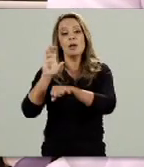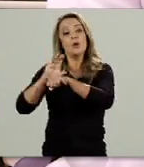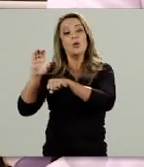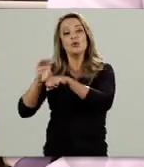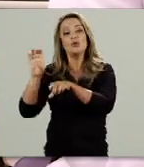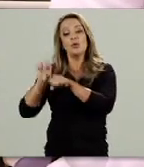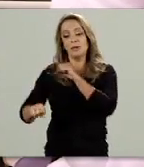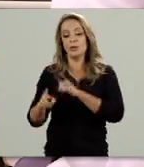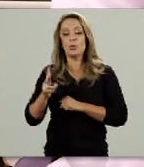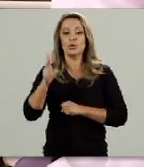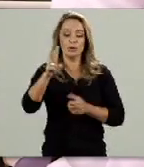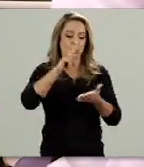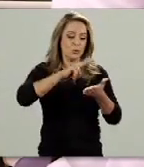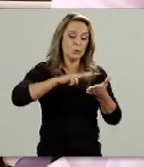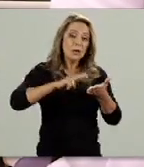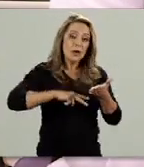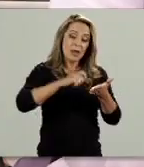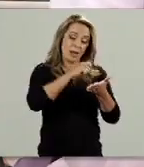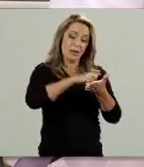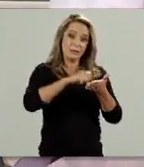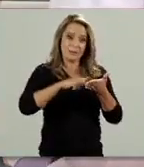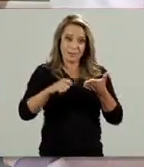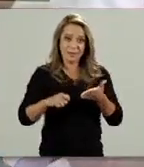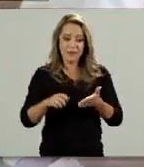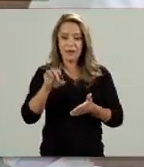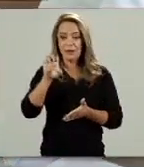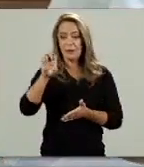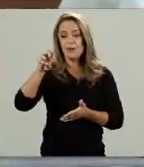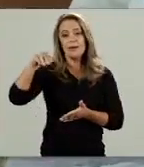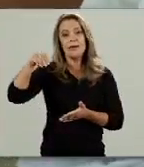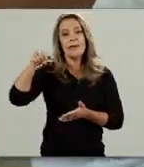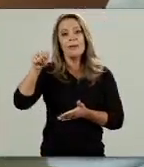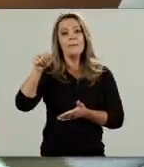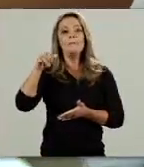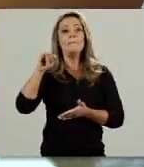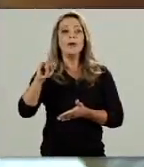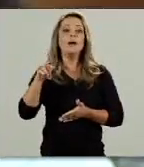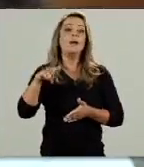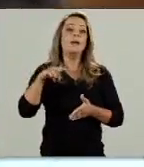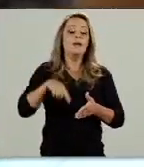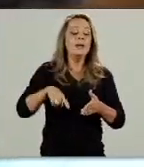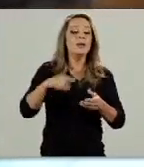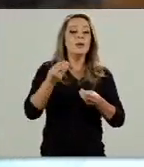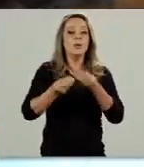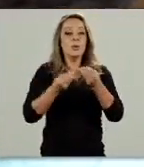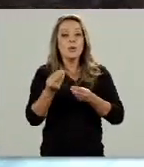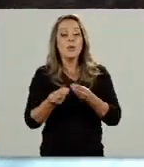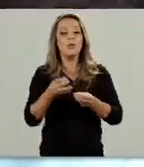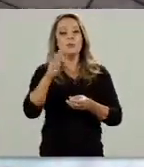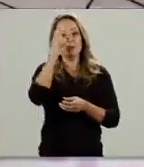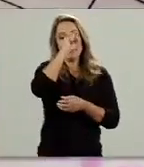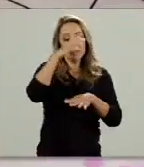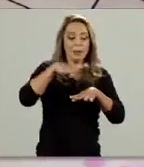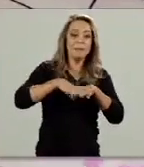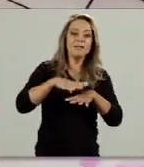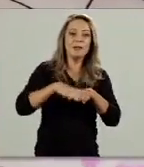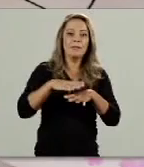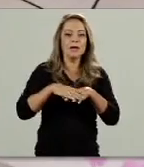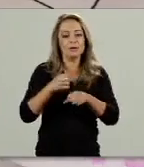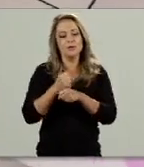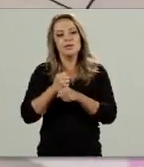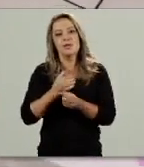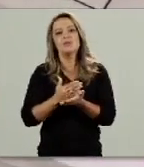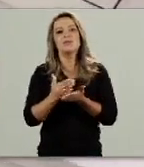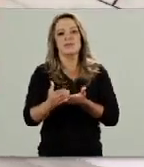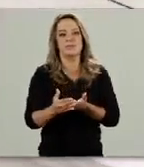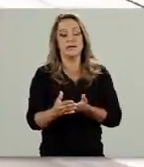de formação continuada no Ler, Escrever e no EMAI. Ler, Escrever é um ensino da linguagem oral escrita e o EMAI, matemática